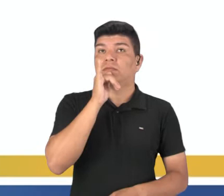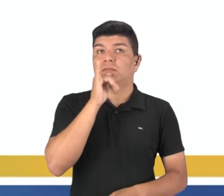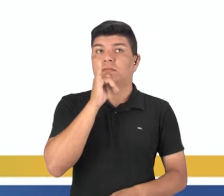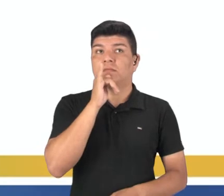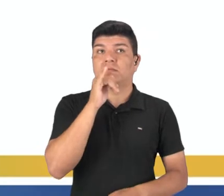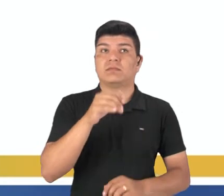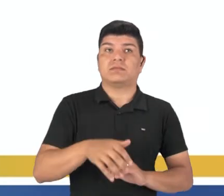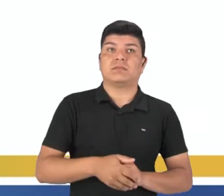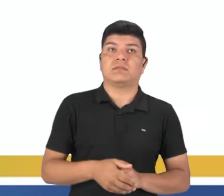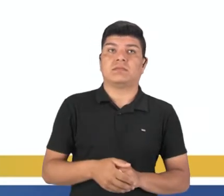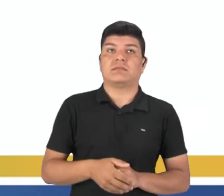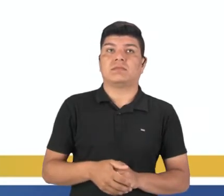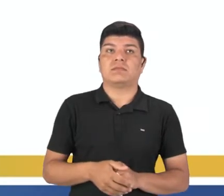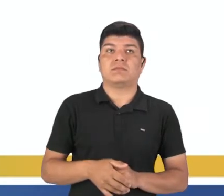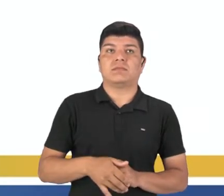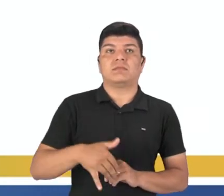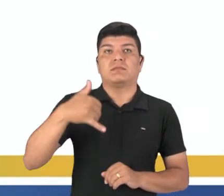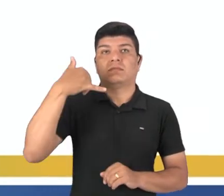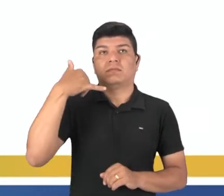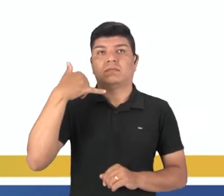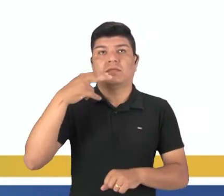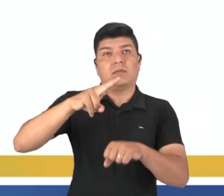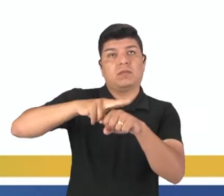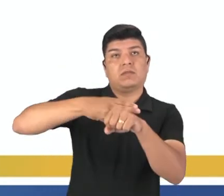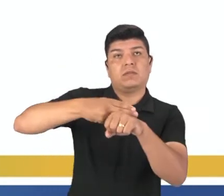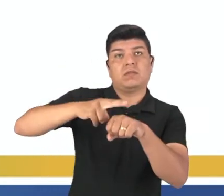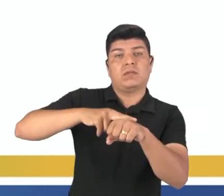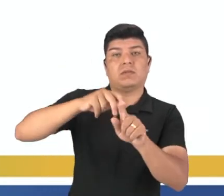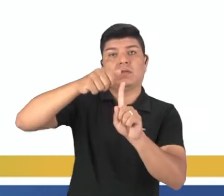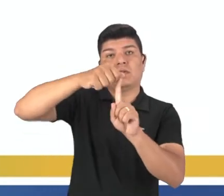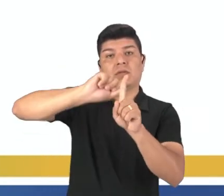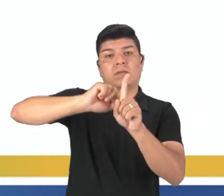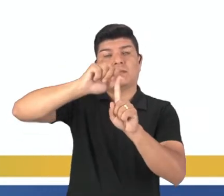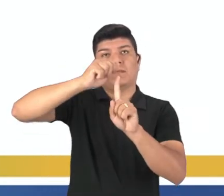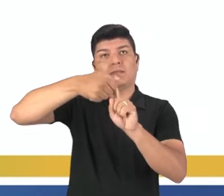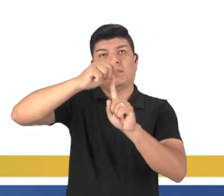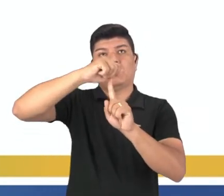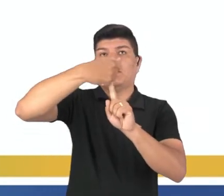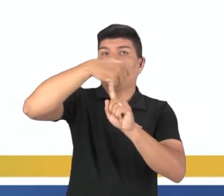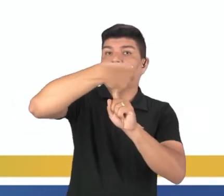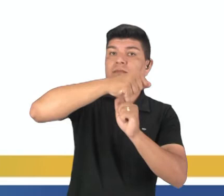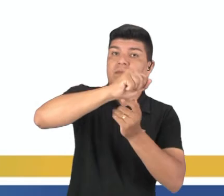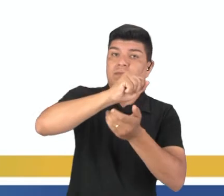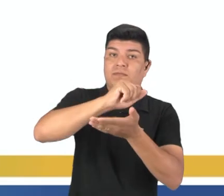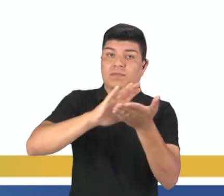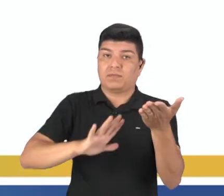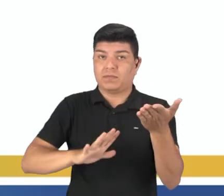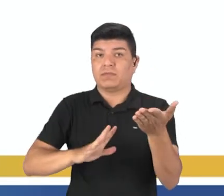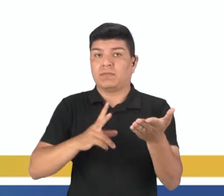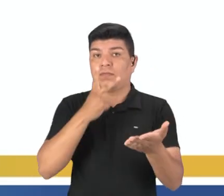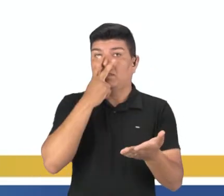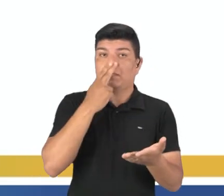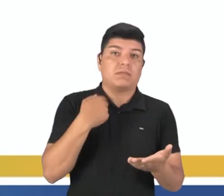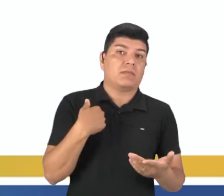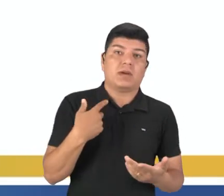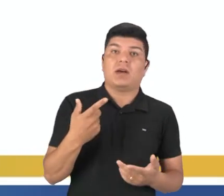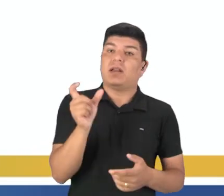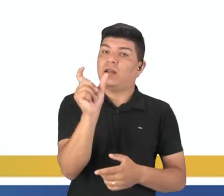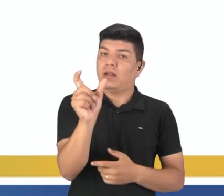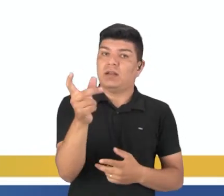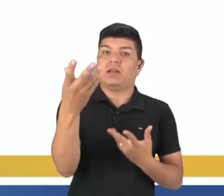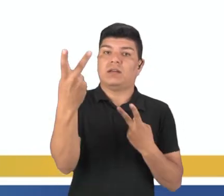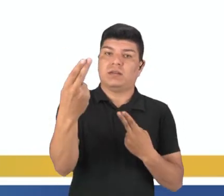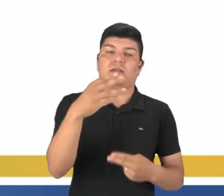é uma colete Helena é que tive de chocolate banana atividades são praticamente as mesmas